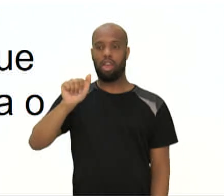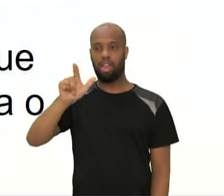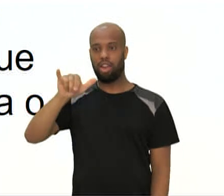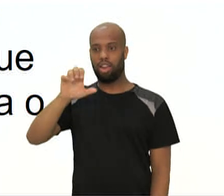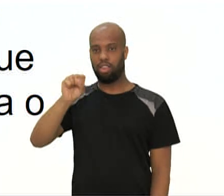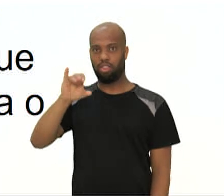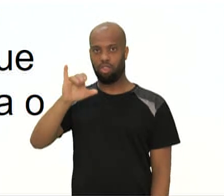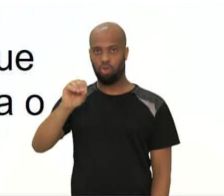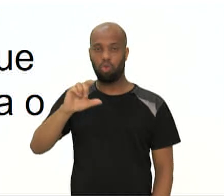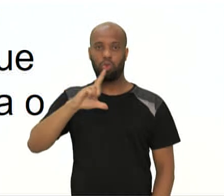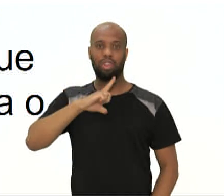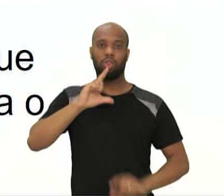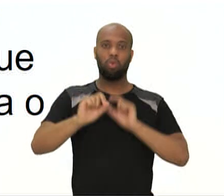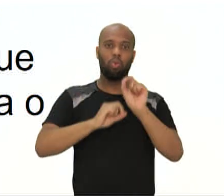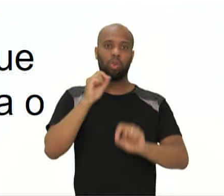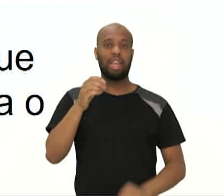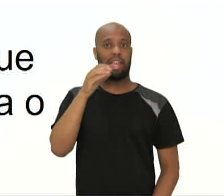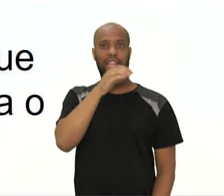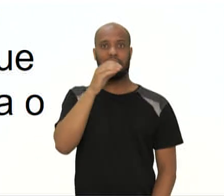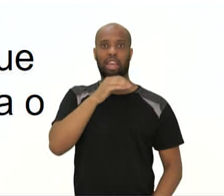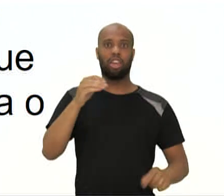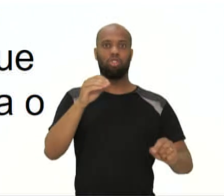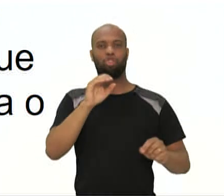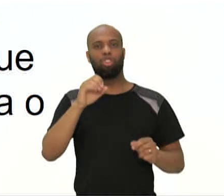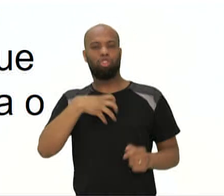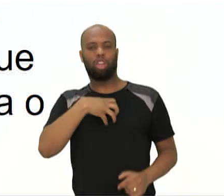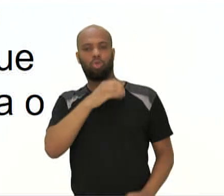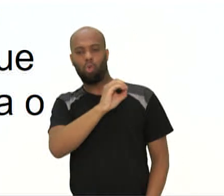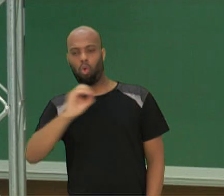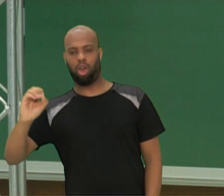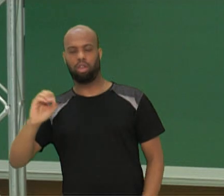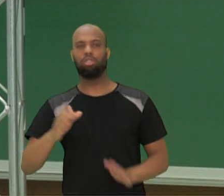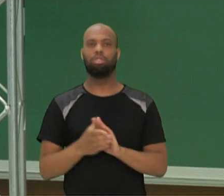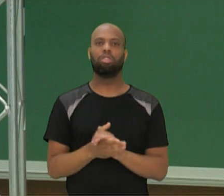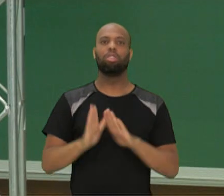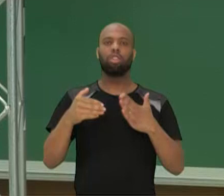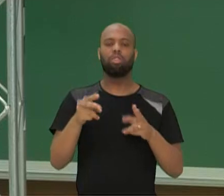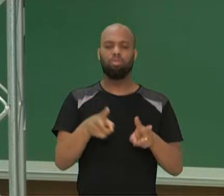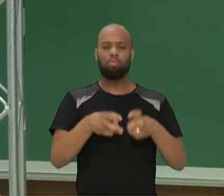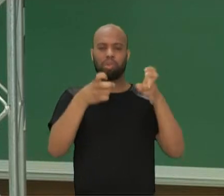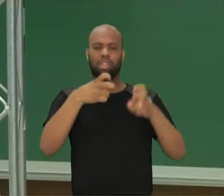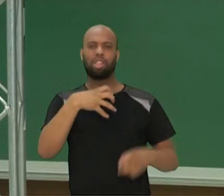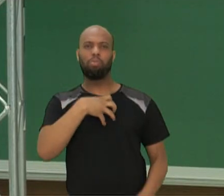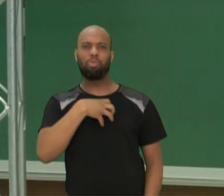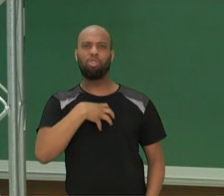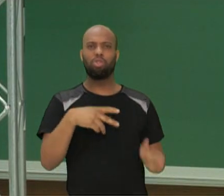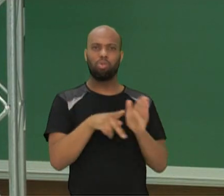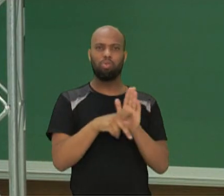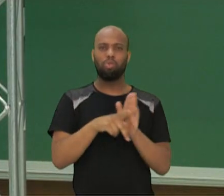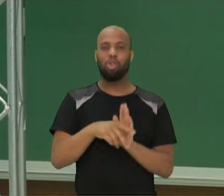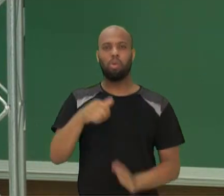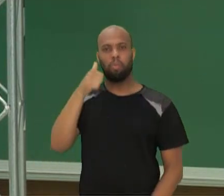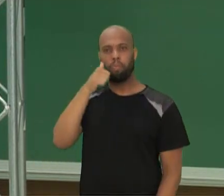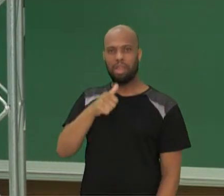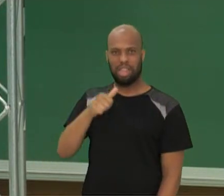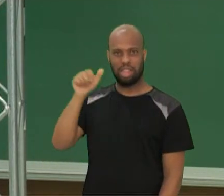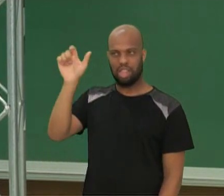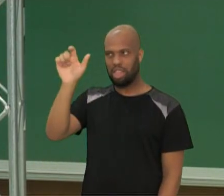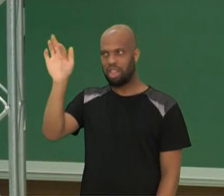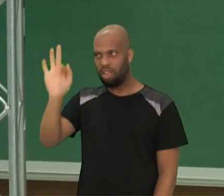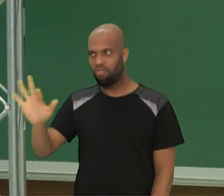faz com que haja o acúmulo de águas quentes para o oeste. Então a gente vai perceber que quando estamos falando do Laninha, nós estamos falando